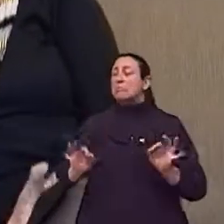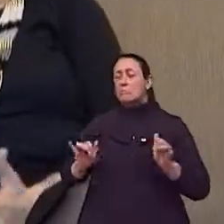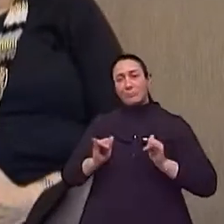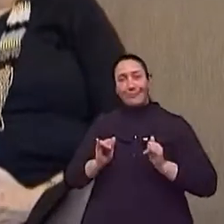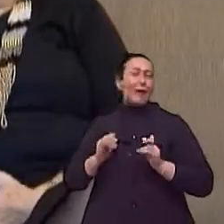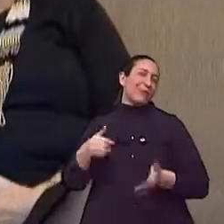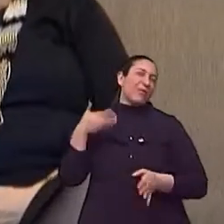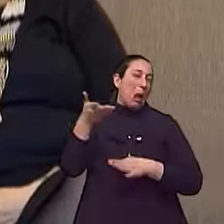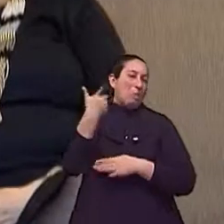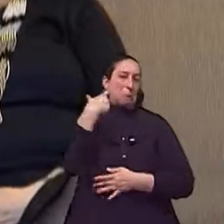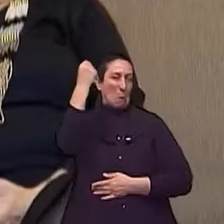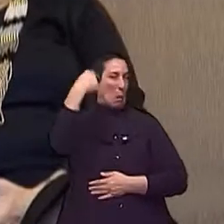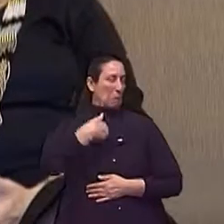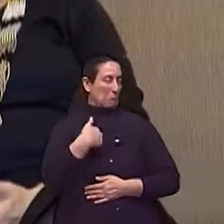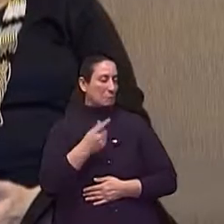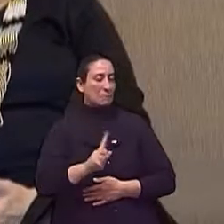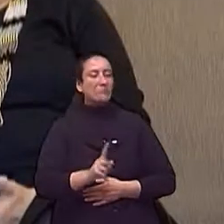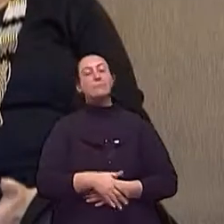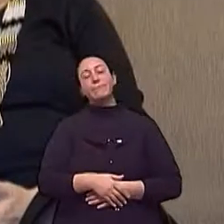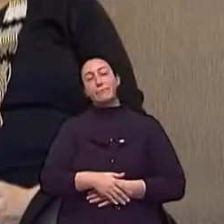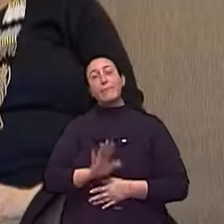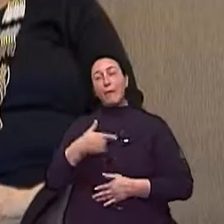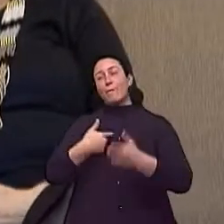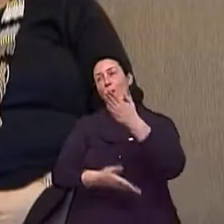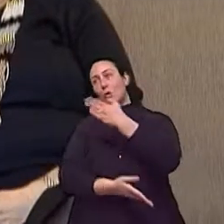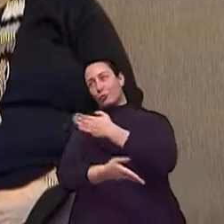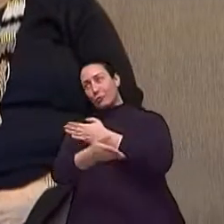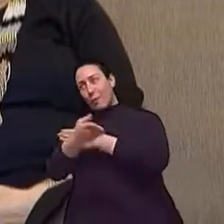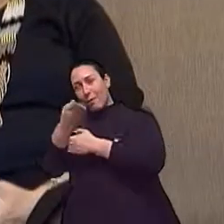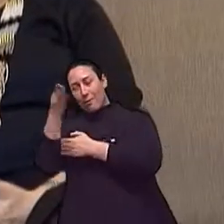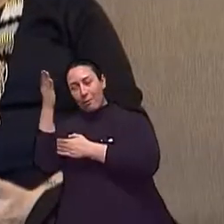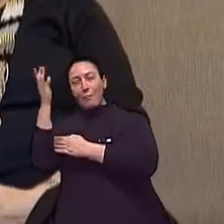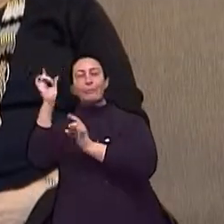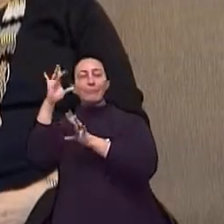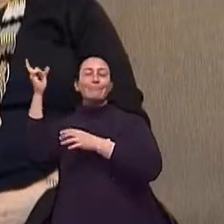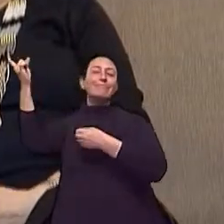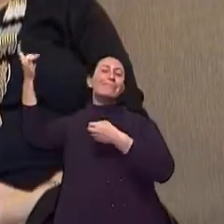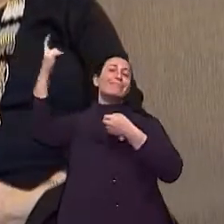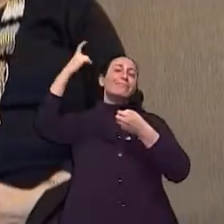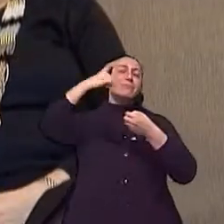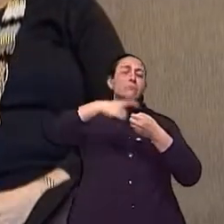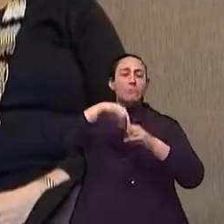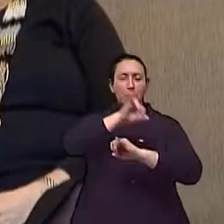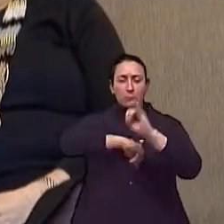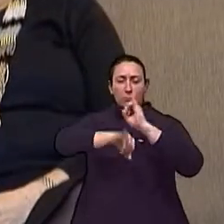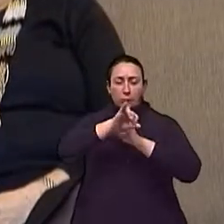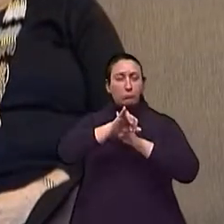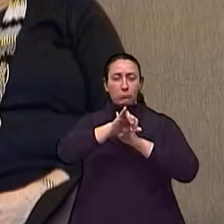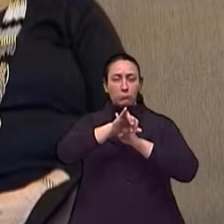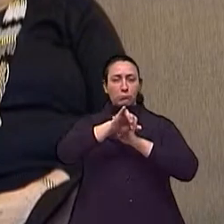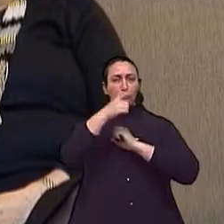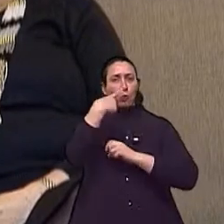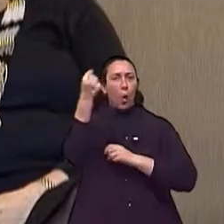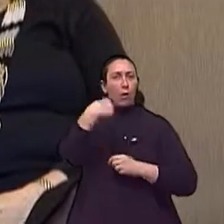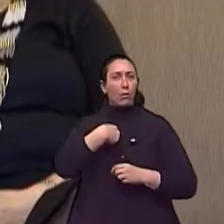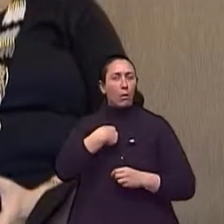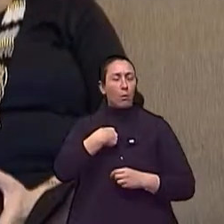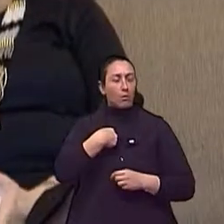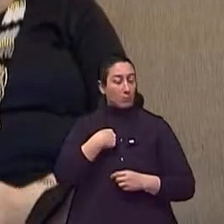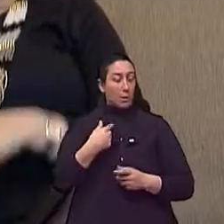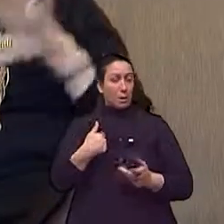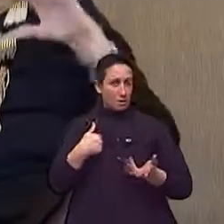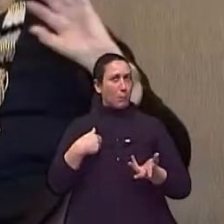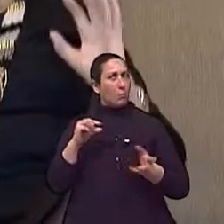escolhida Óbvio e fui viajei quando voltei eu abri a internet tinha sido escolhida né eu custei